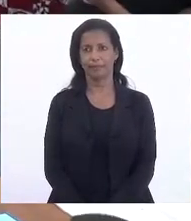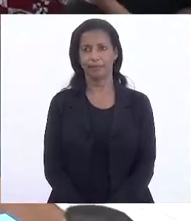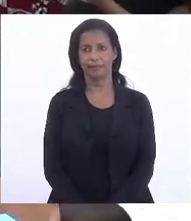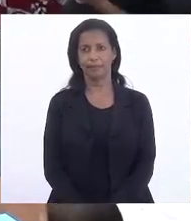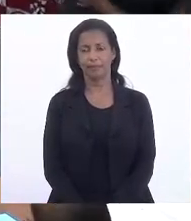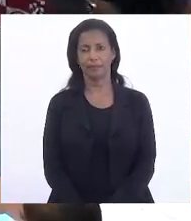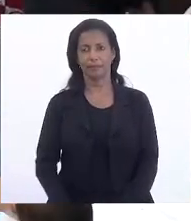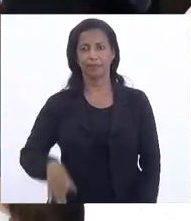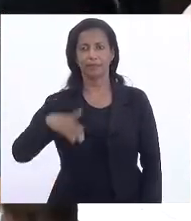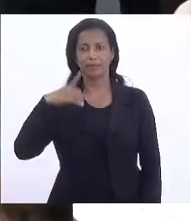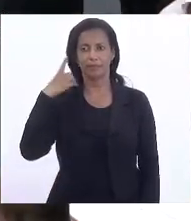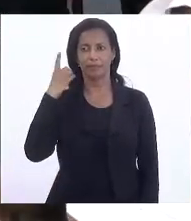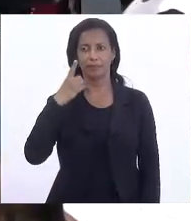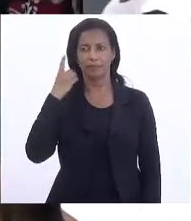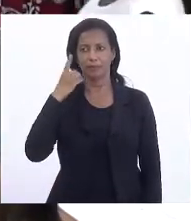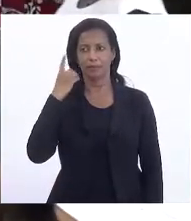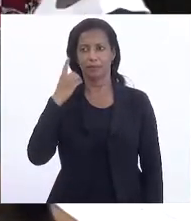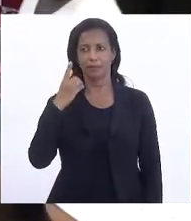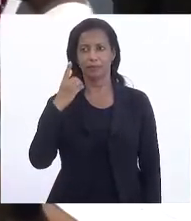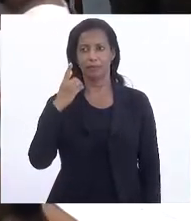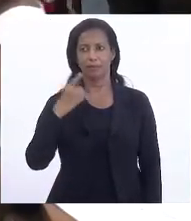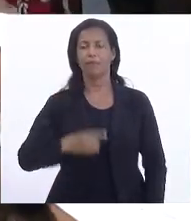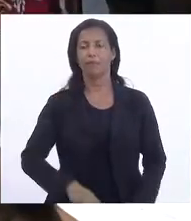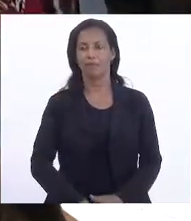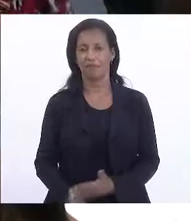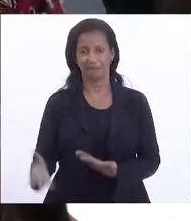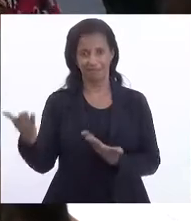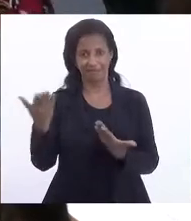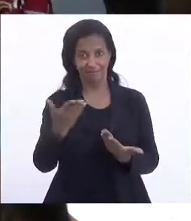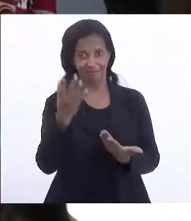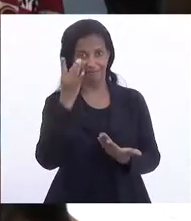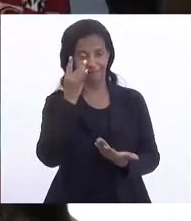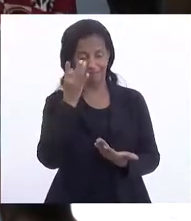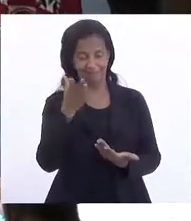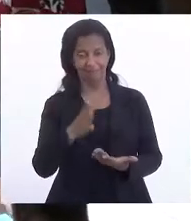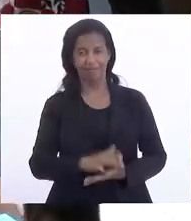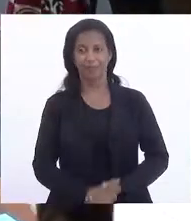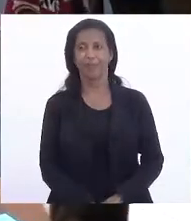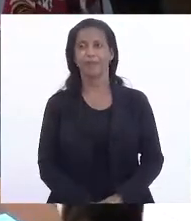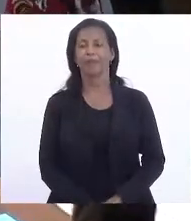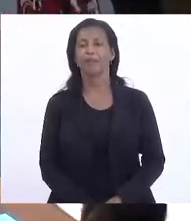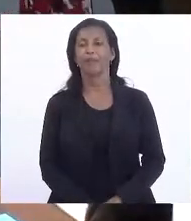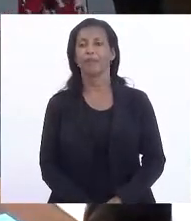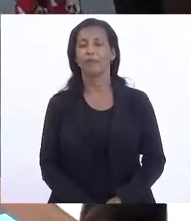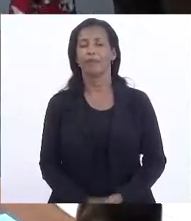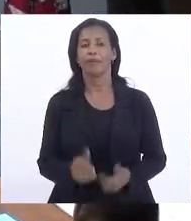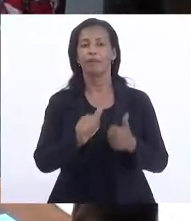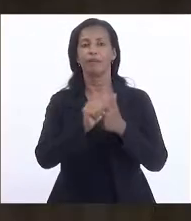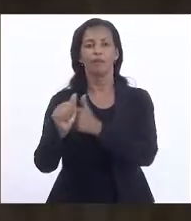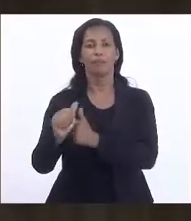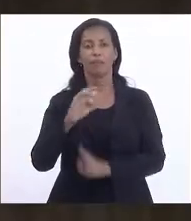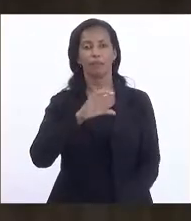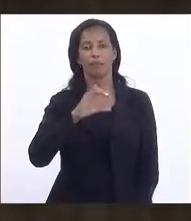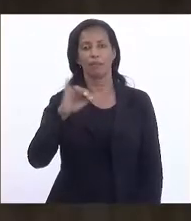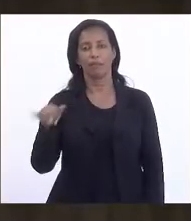Deputado Carlos Augusto, deputado coron... Opa, está presente. Perdão, presidente, acompanho o CCJ.